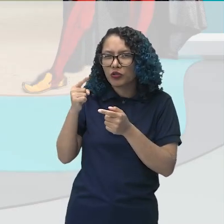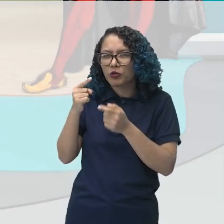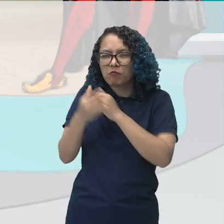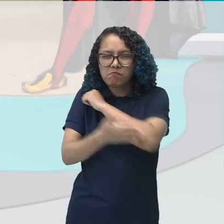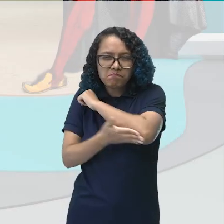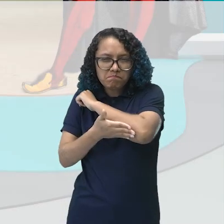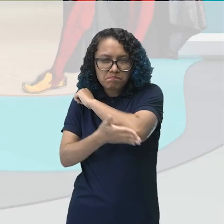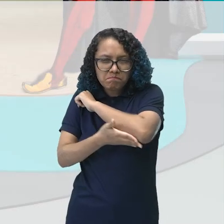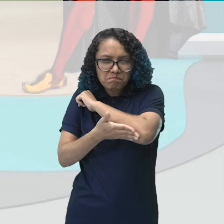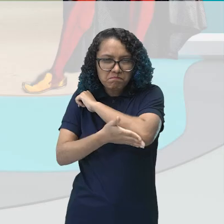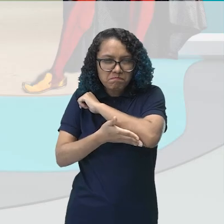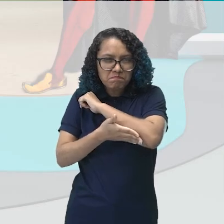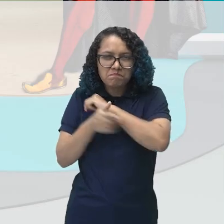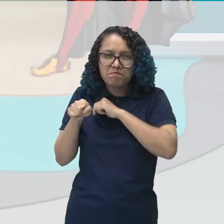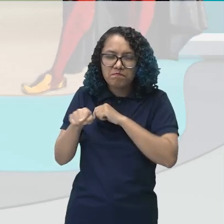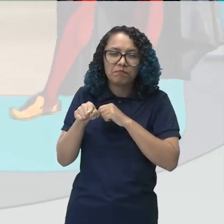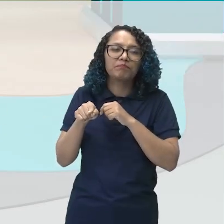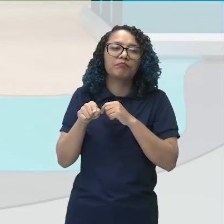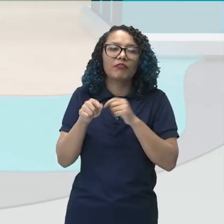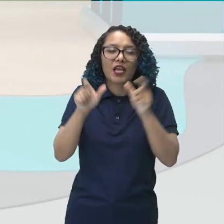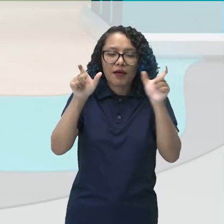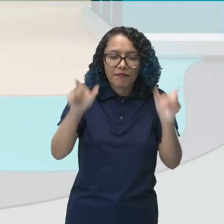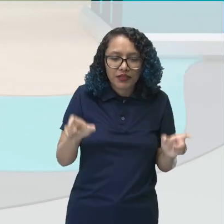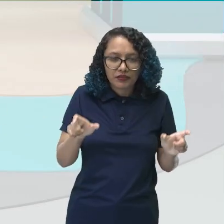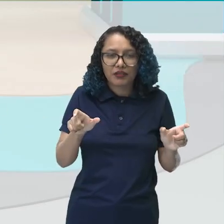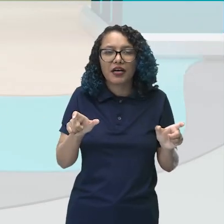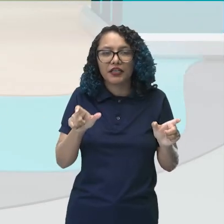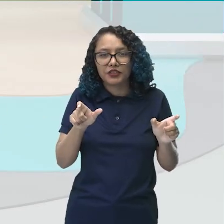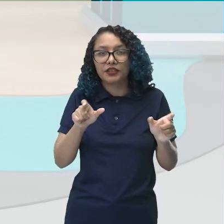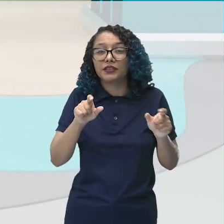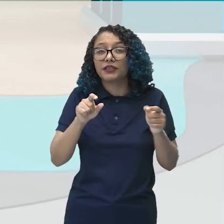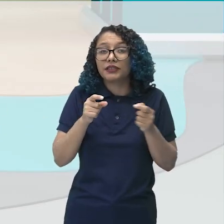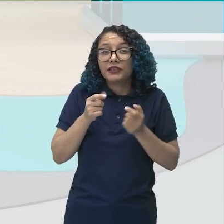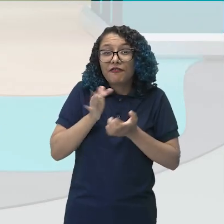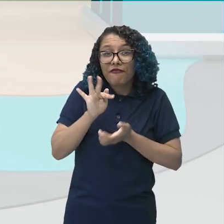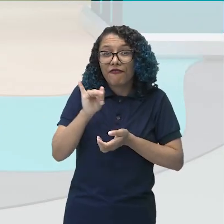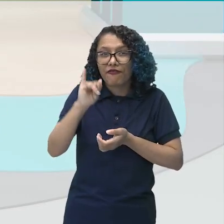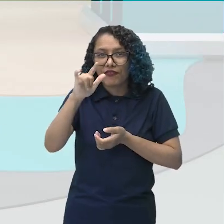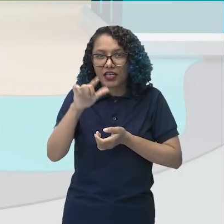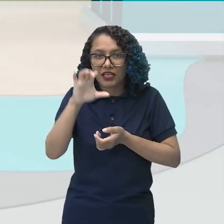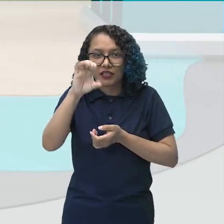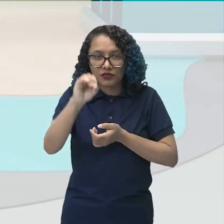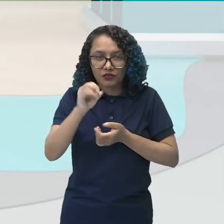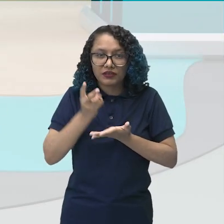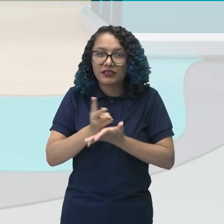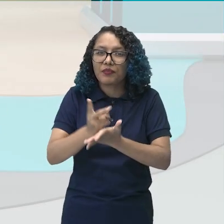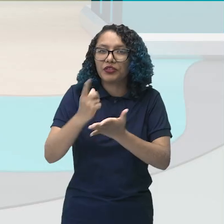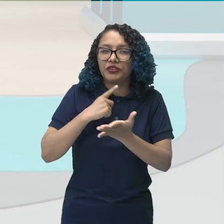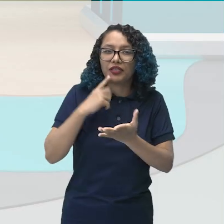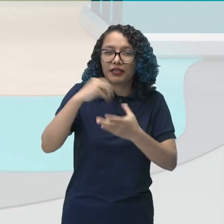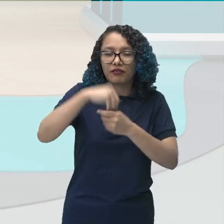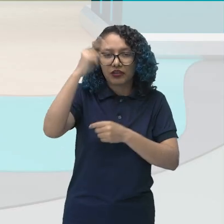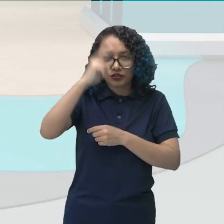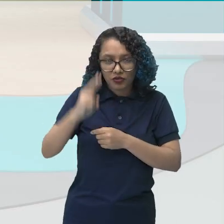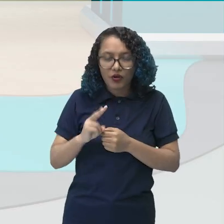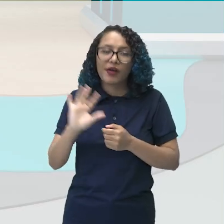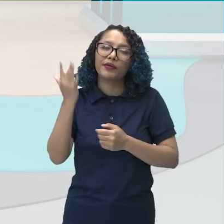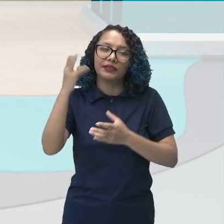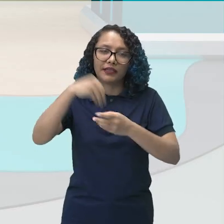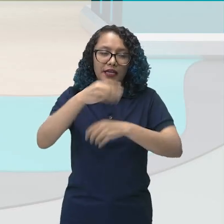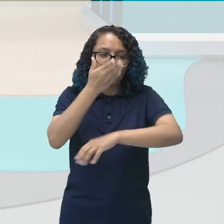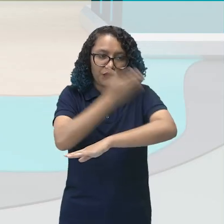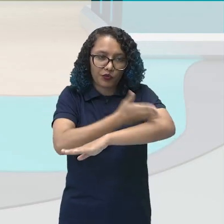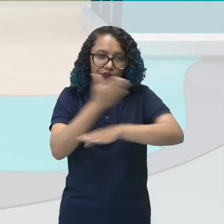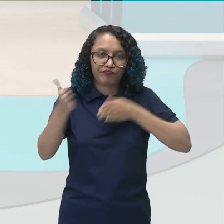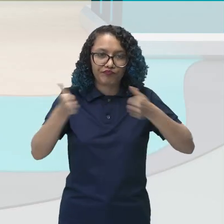ciumento. Então, são personagens fixos da comédia dell'arte, que acontecia lá na Idade Média. Então, esse